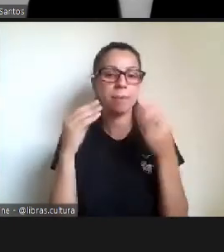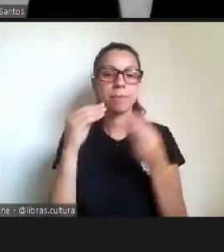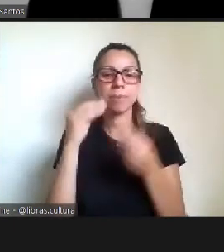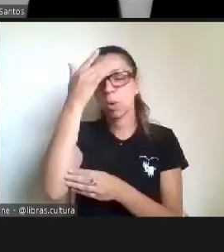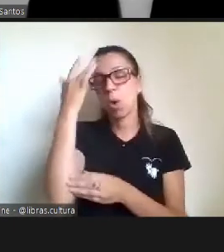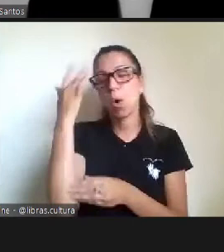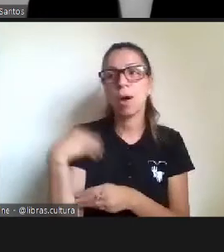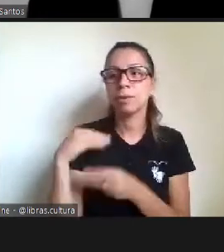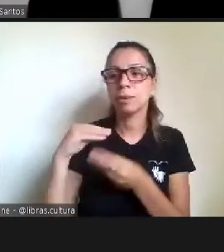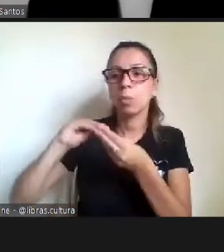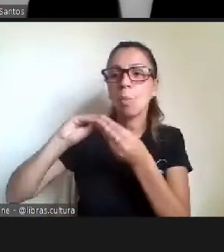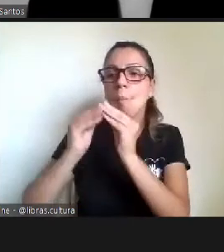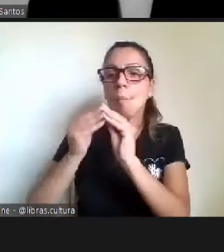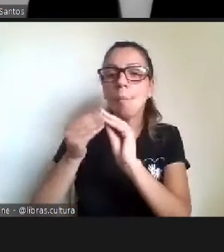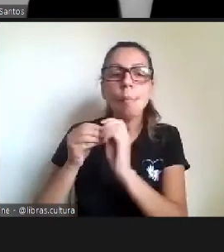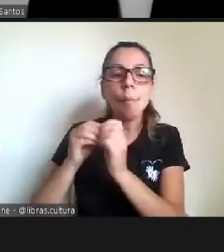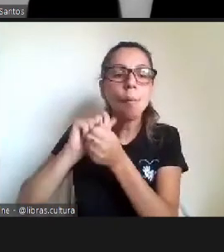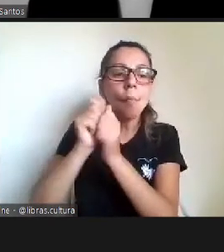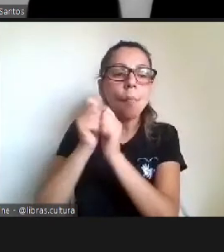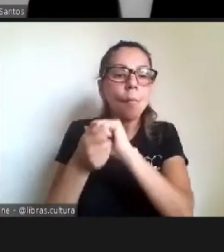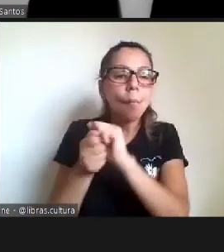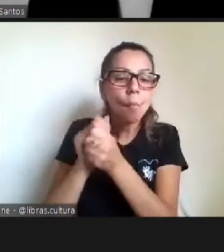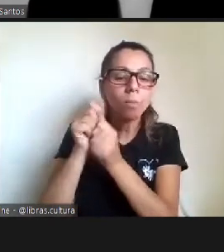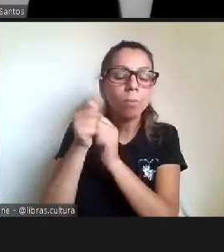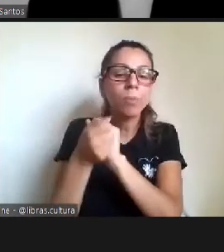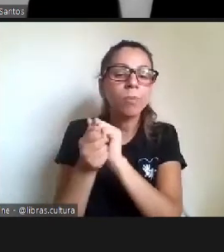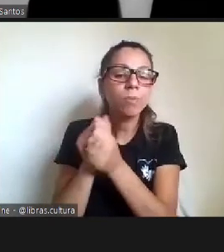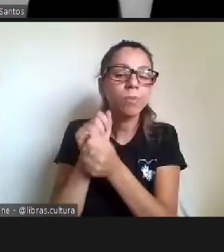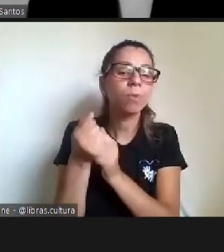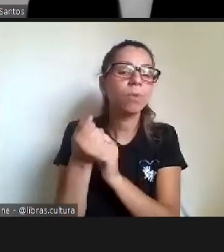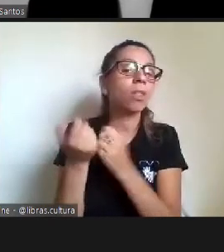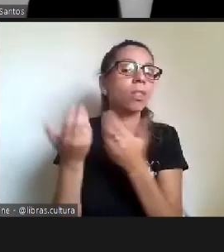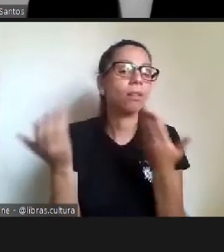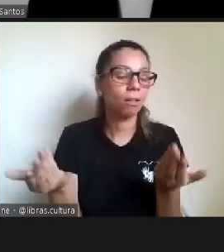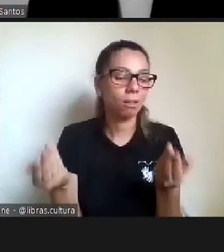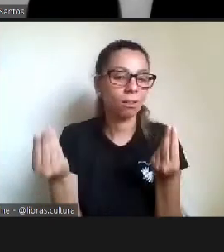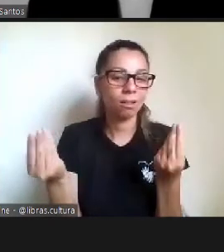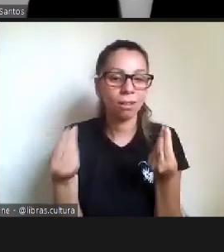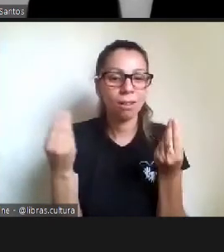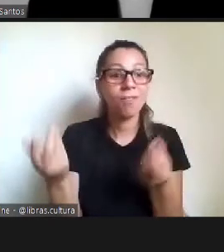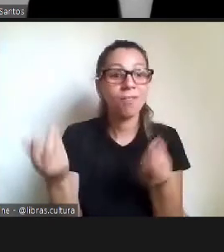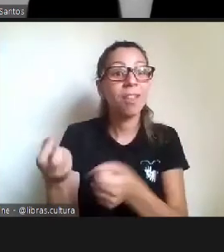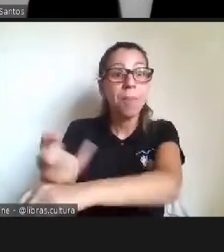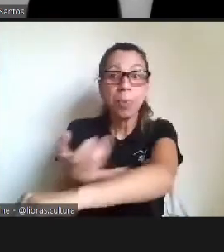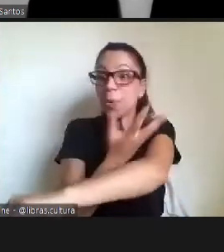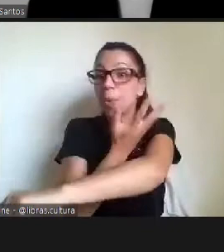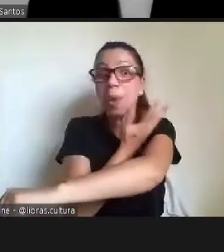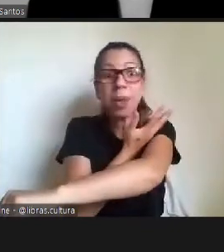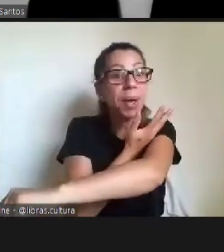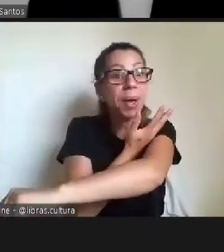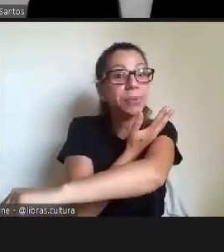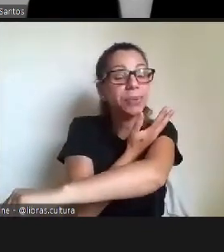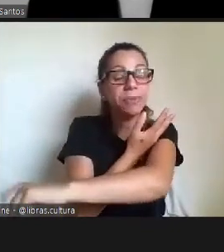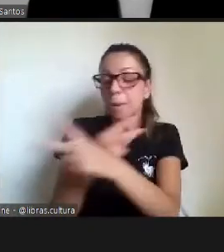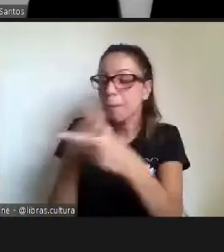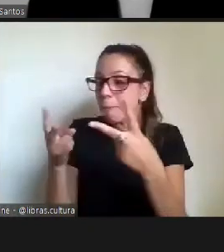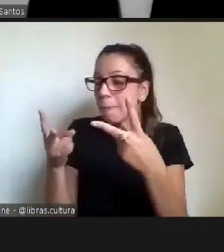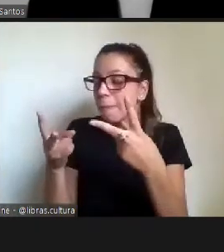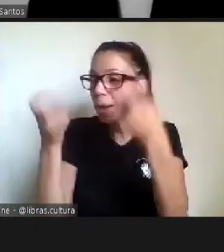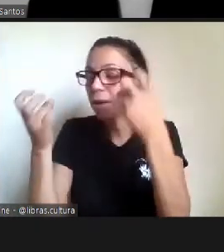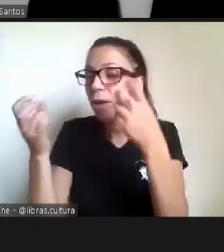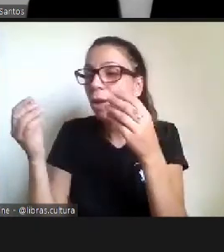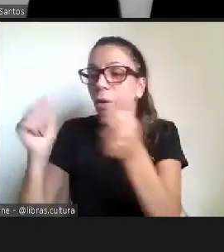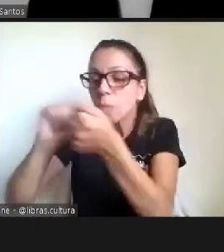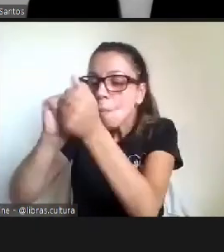mais... não vai ser mais piegas. Vai ser emocionante. Vai ser catártico beijar a